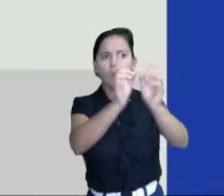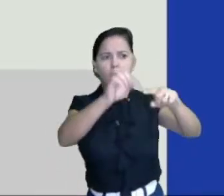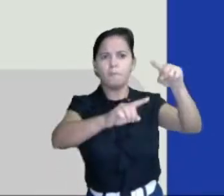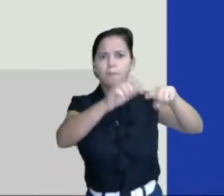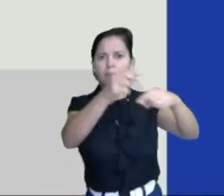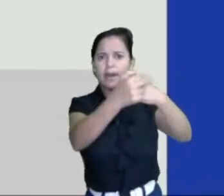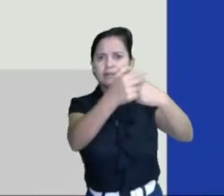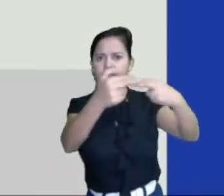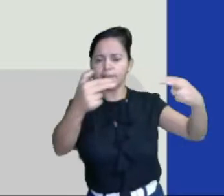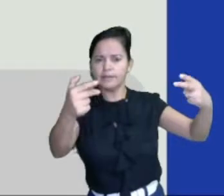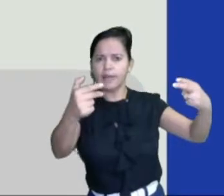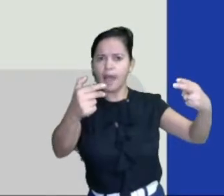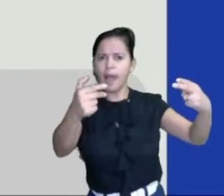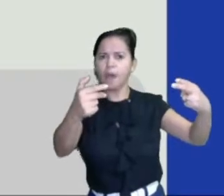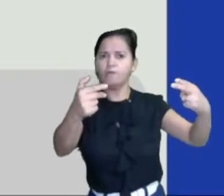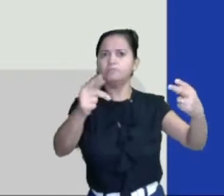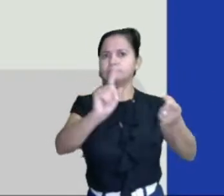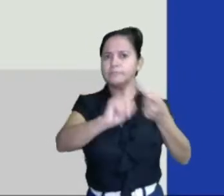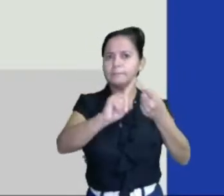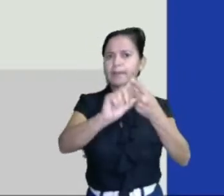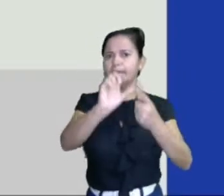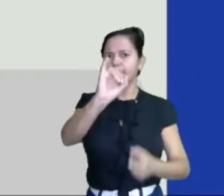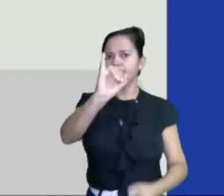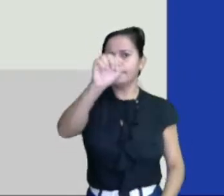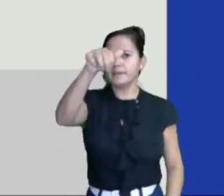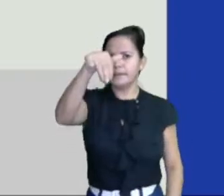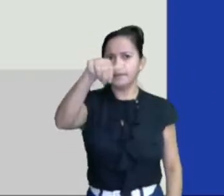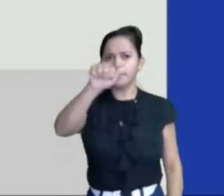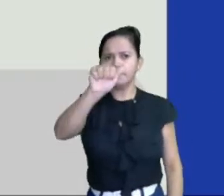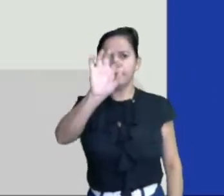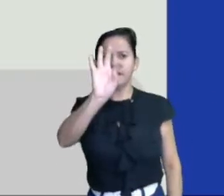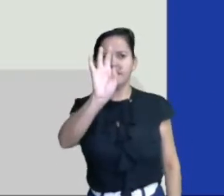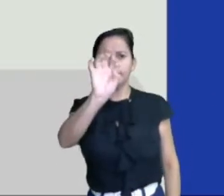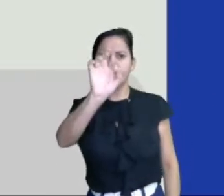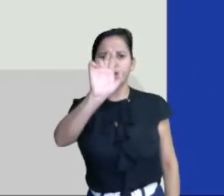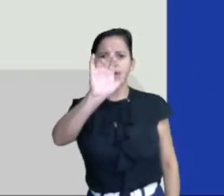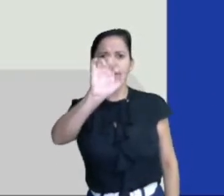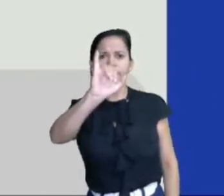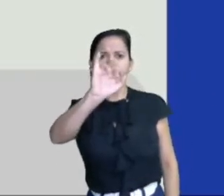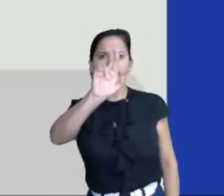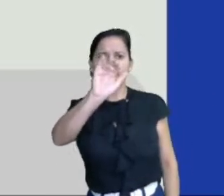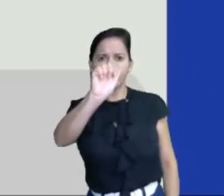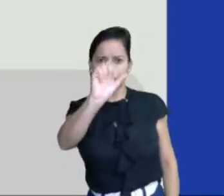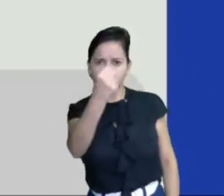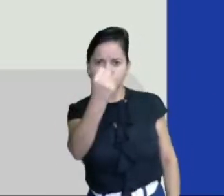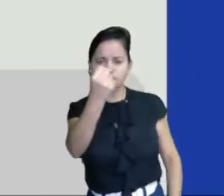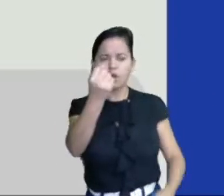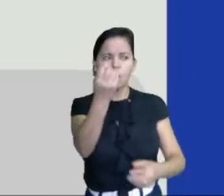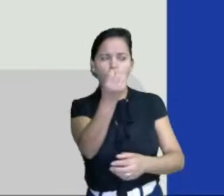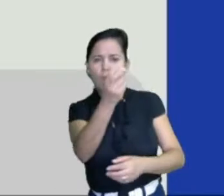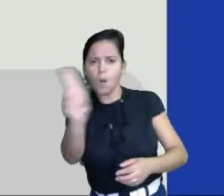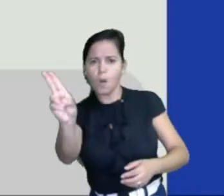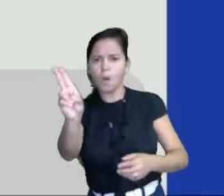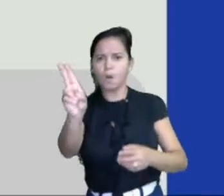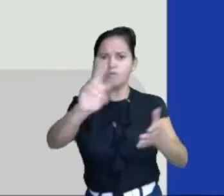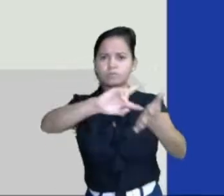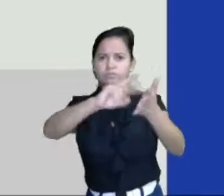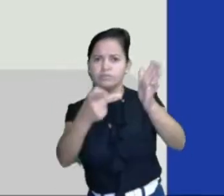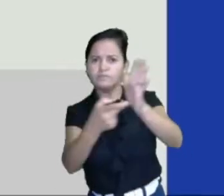e imateriais, naturais ou imóveis, com significado e